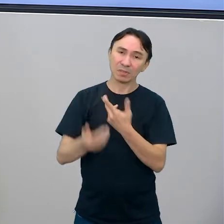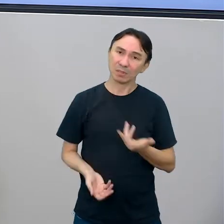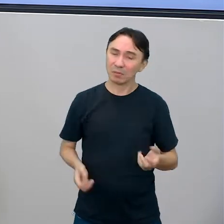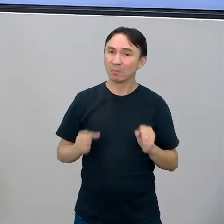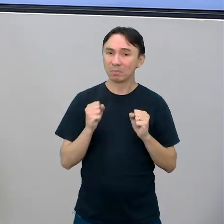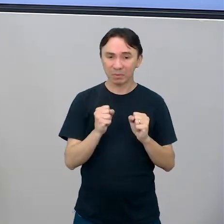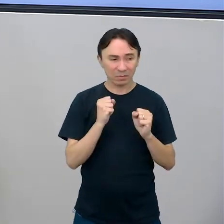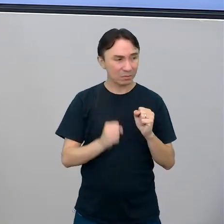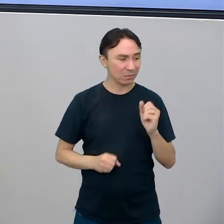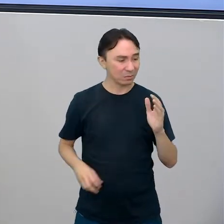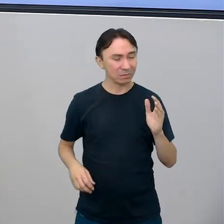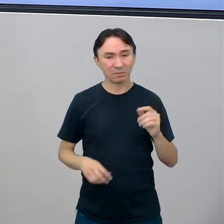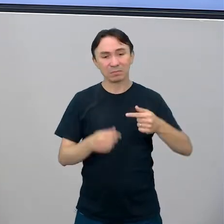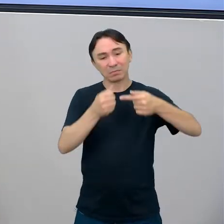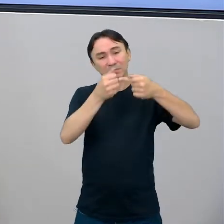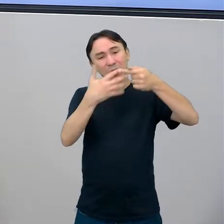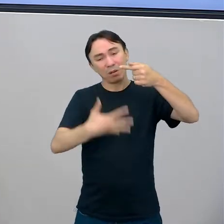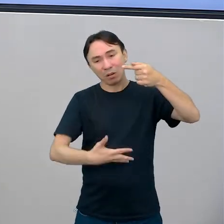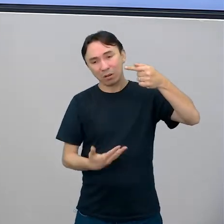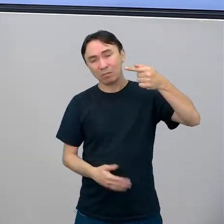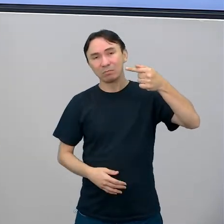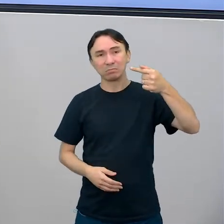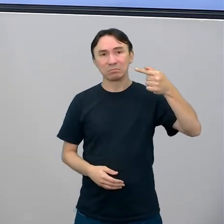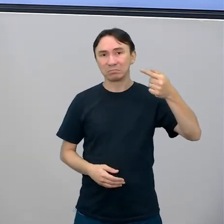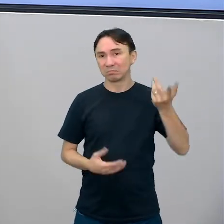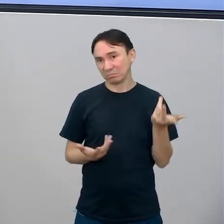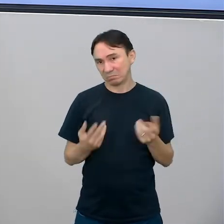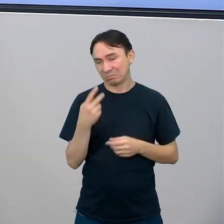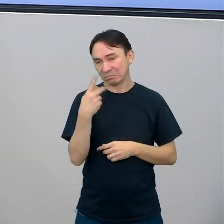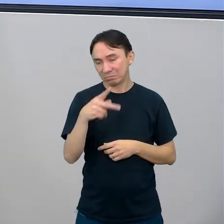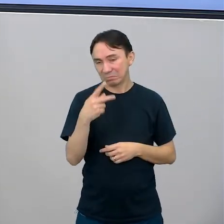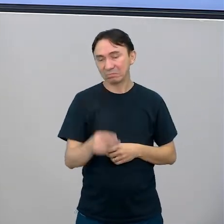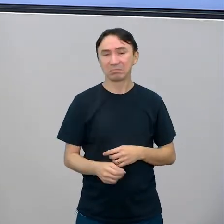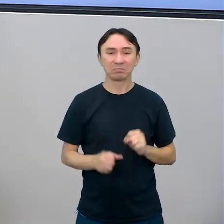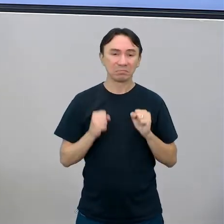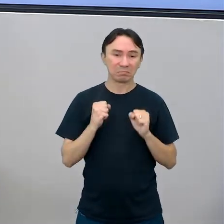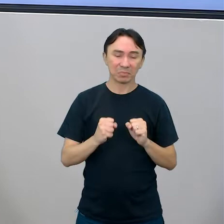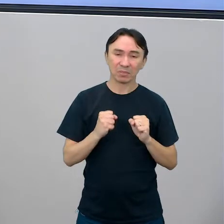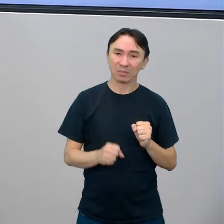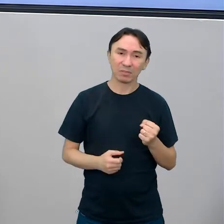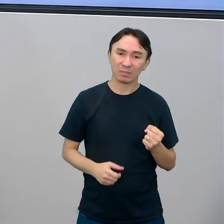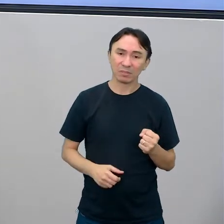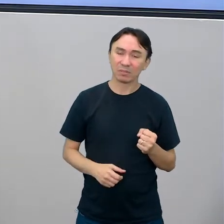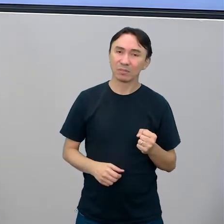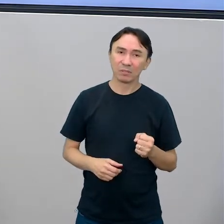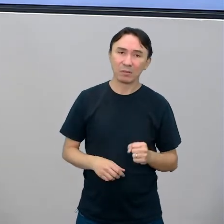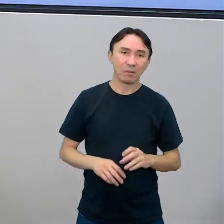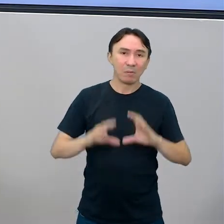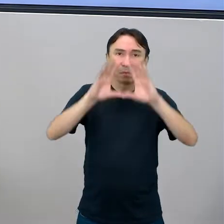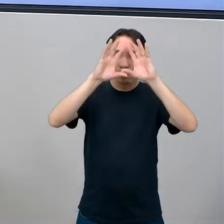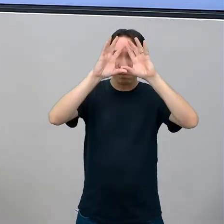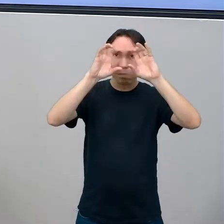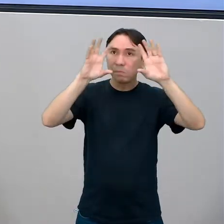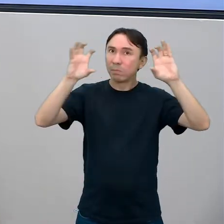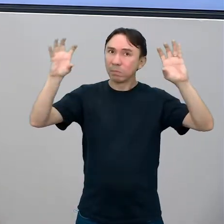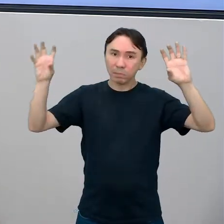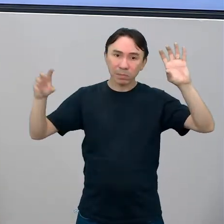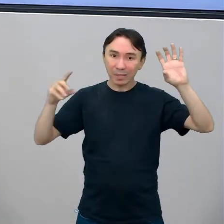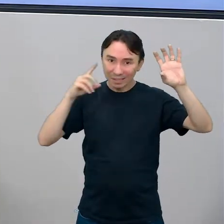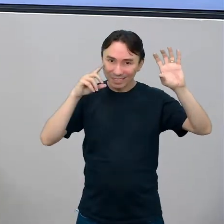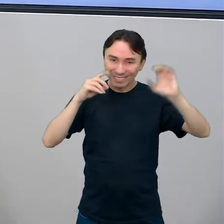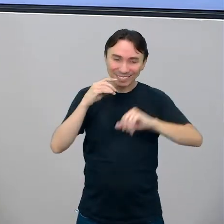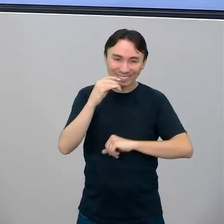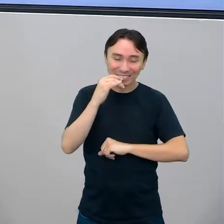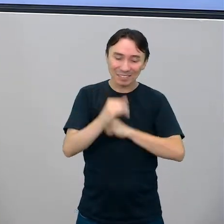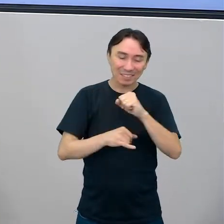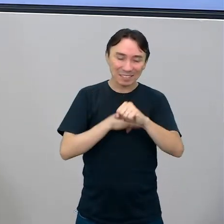né, gente? Vocês podem estar aí abrindo um arquivo numa nuvem e tá compartilhando aí com